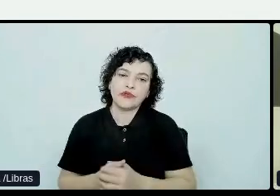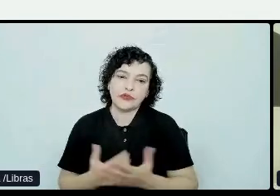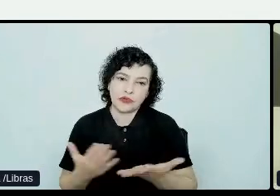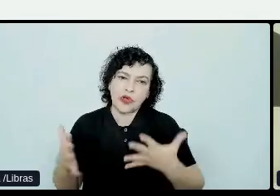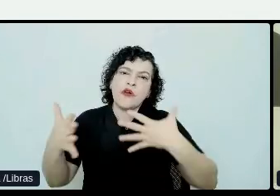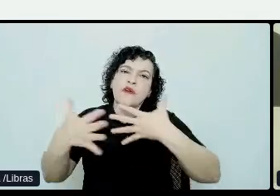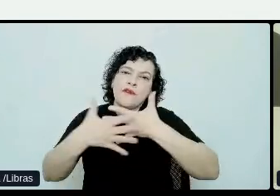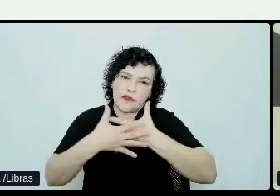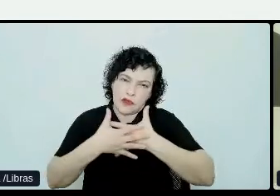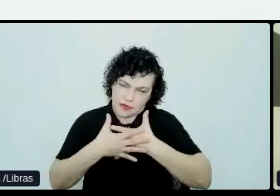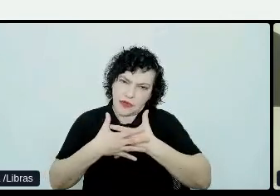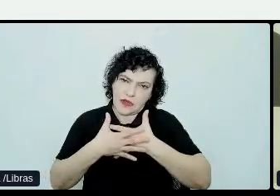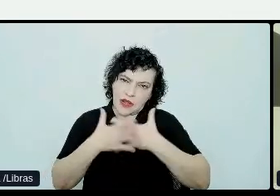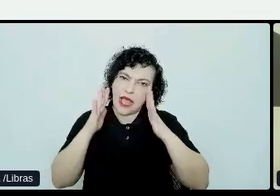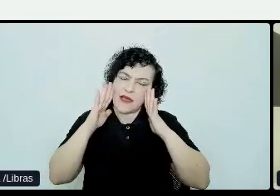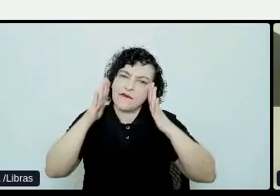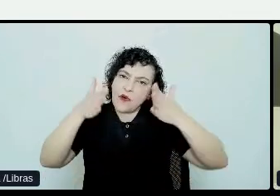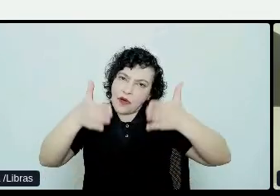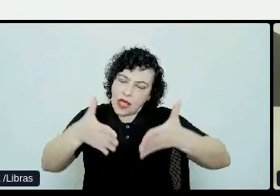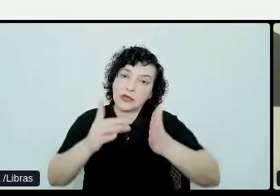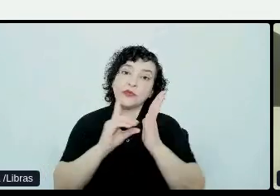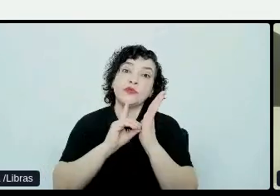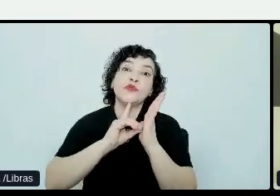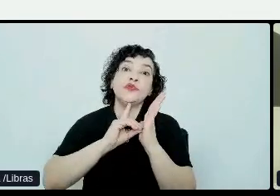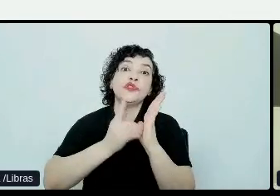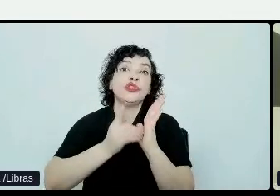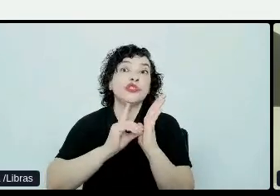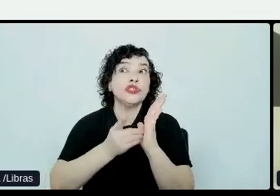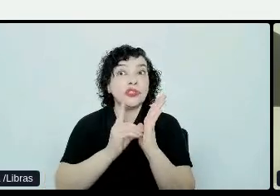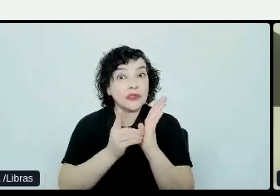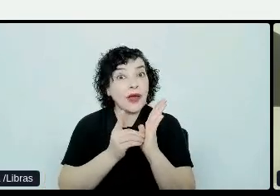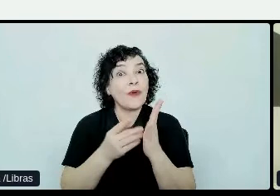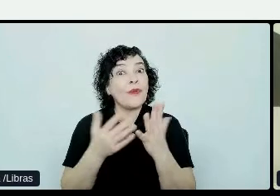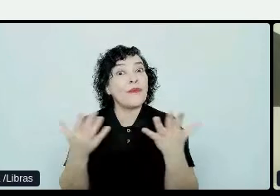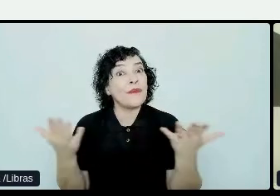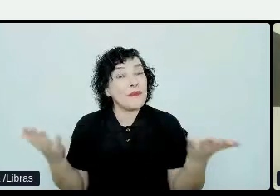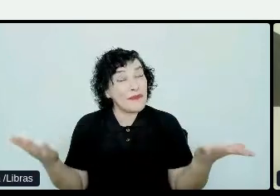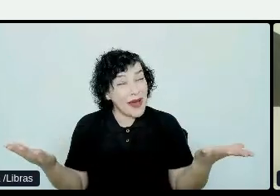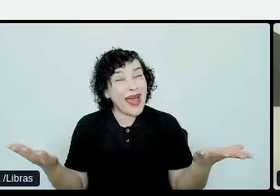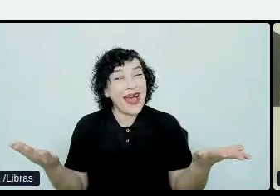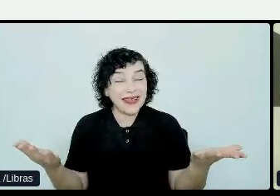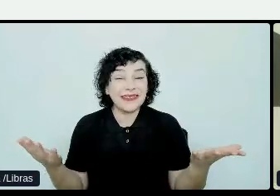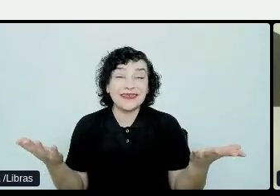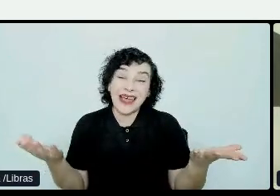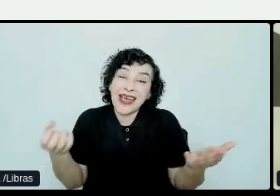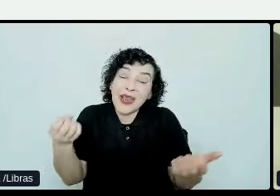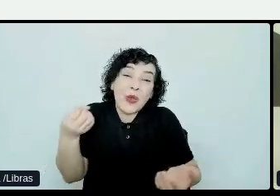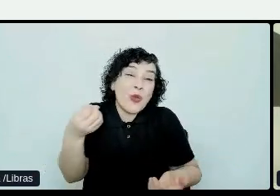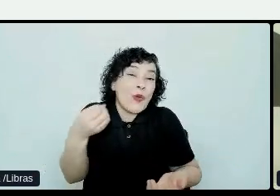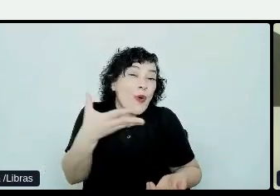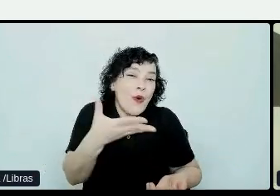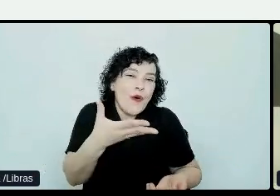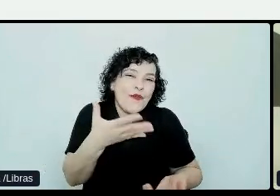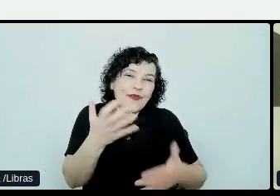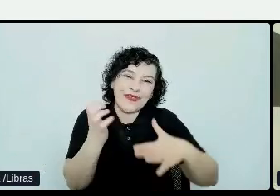seja voltado para digital, ele é um assunto que ele ainda é muito novo nas empresas,